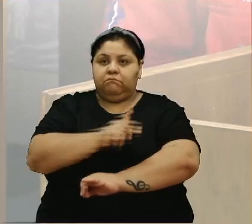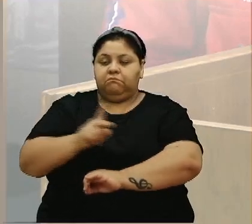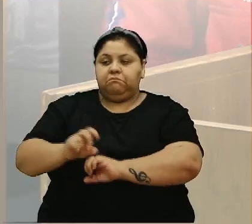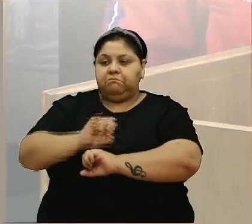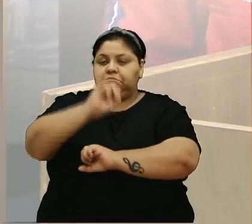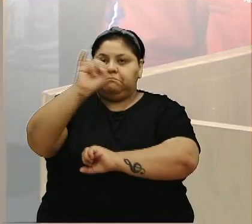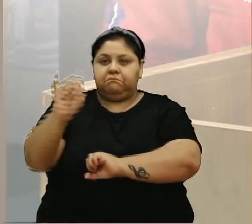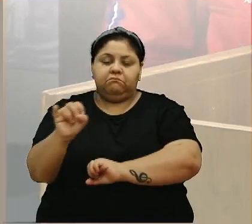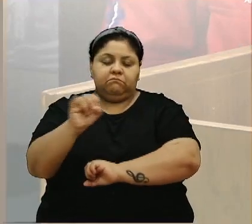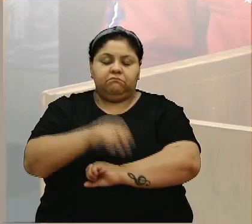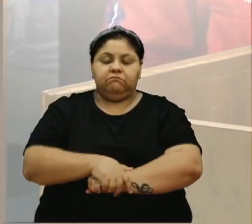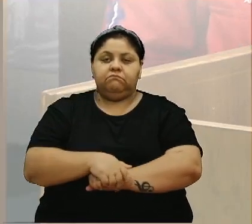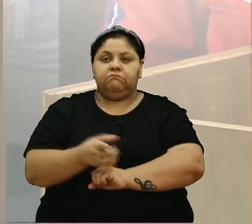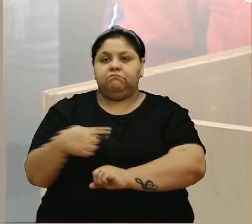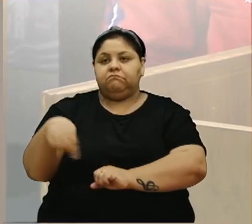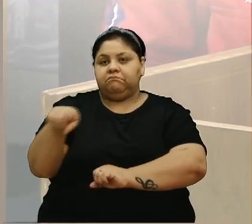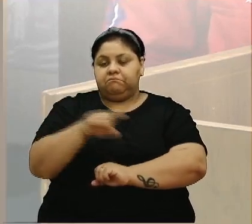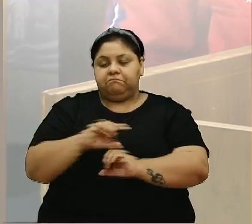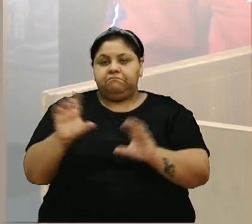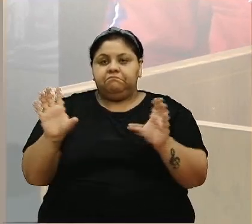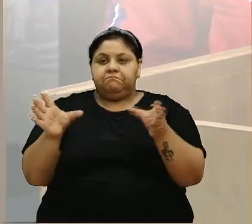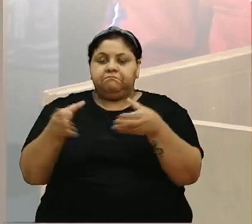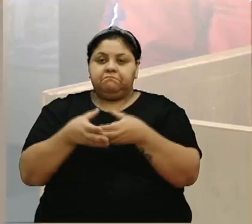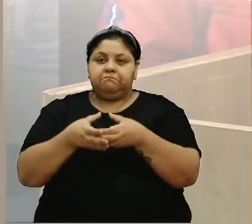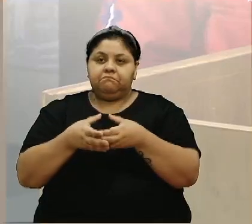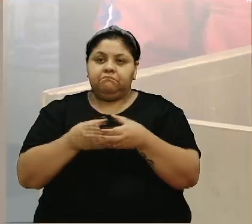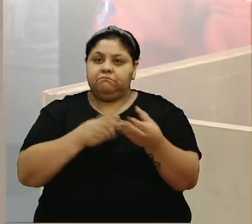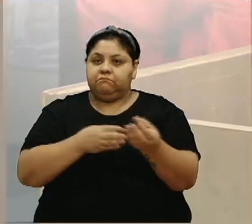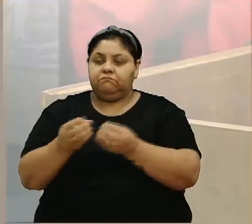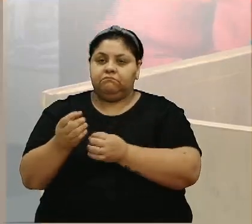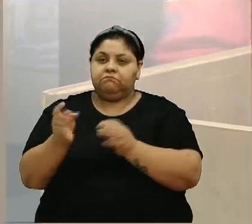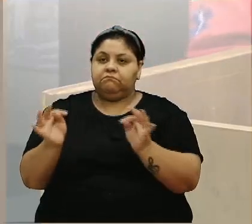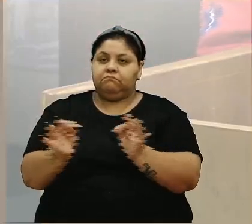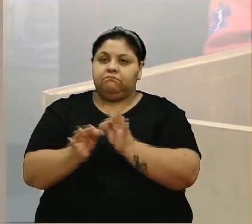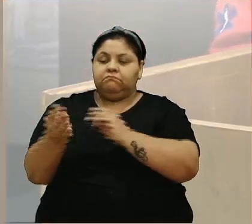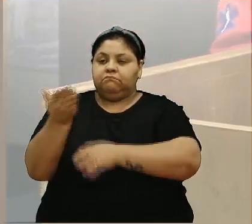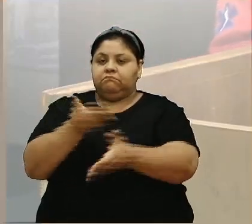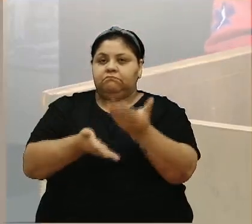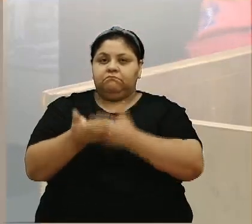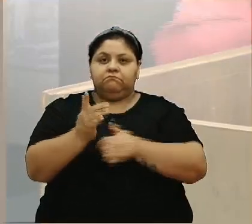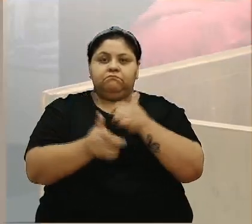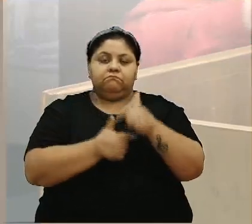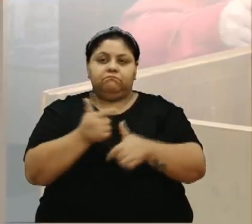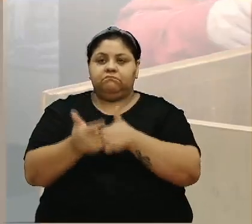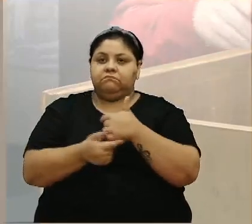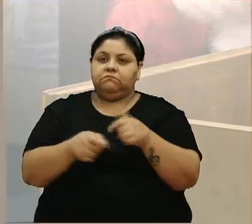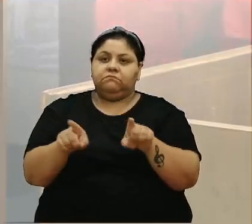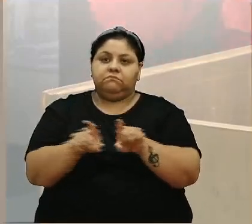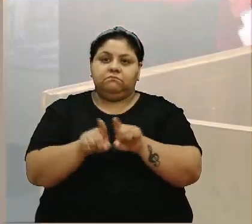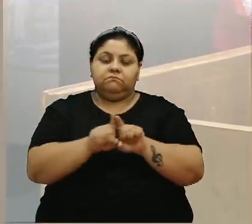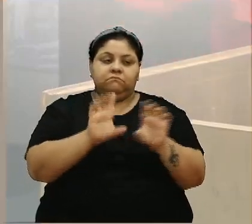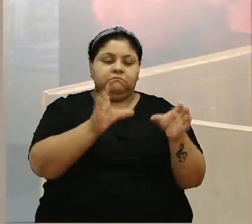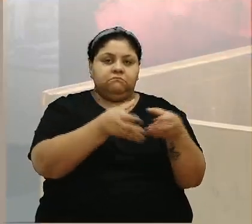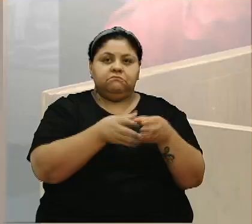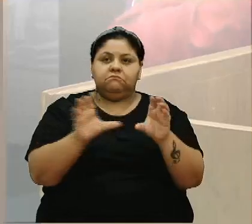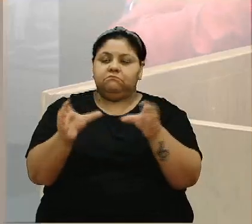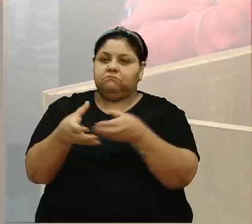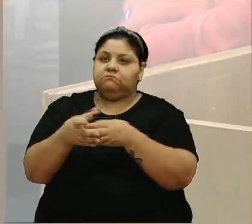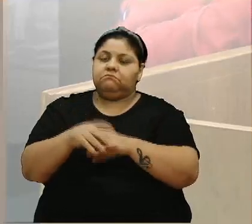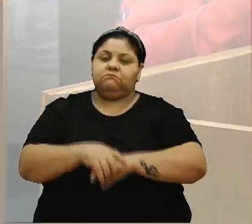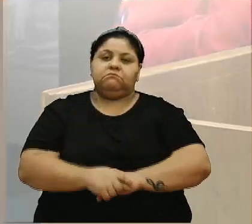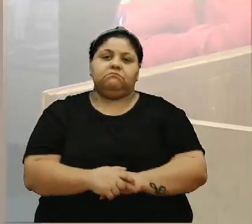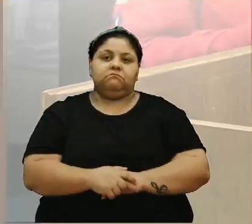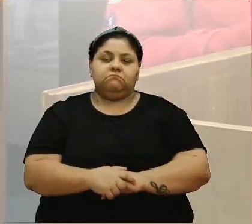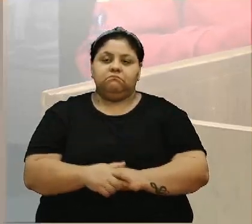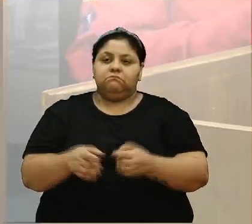internacionais. Somos uma corporação muito técnica em atendimentos e trabalhos de segurança com a nossa equipe.